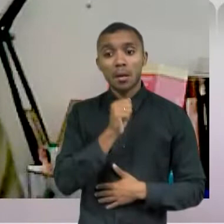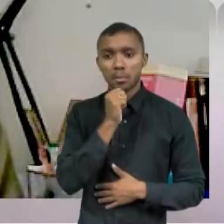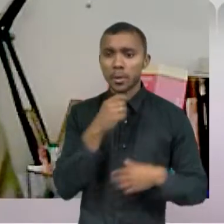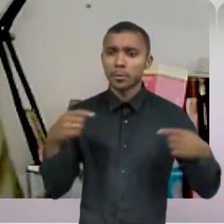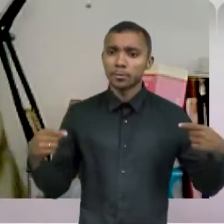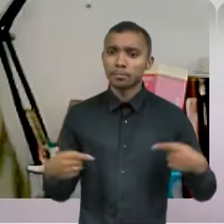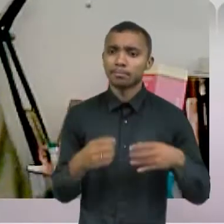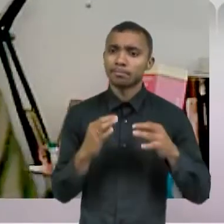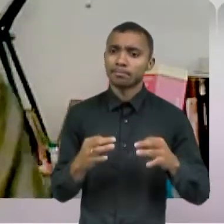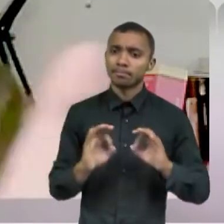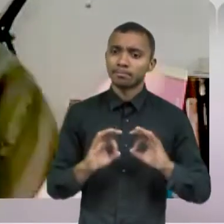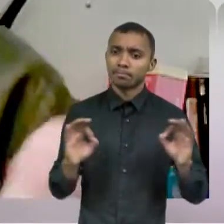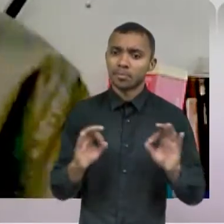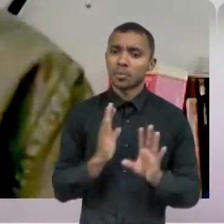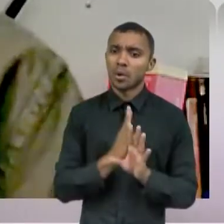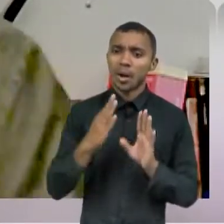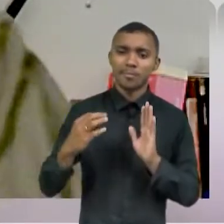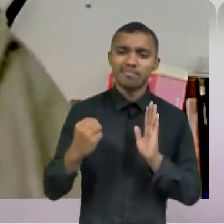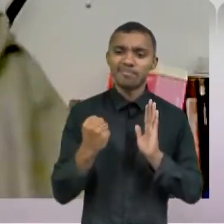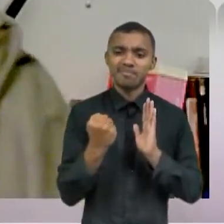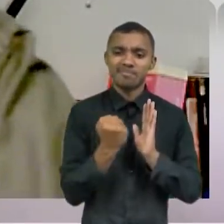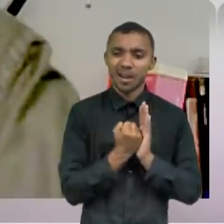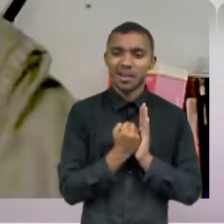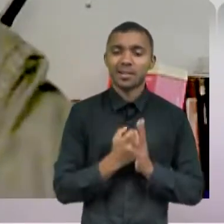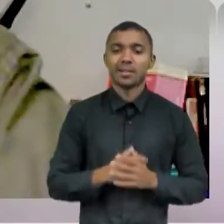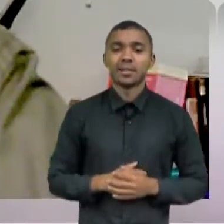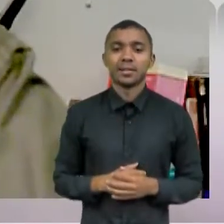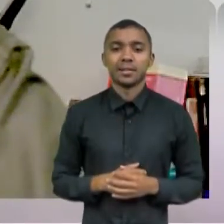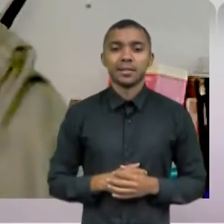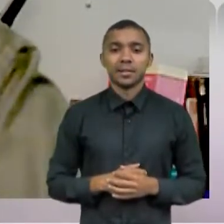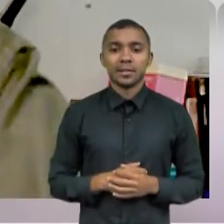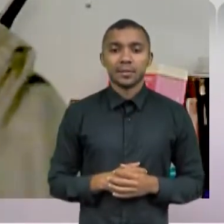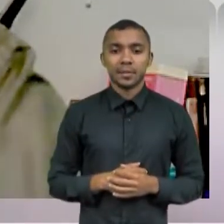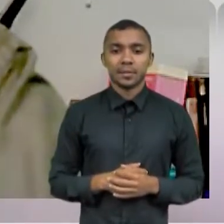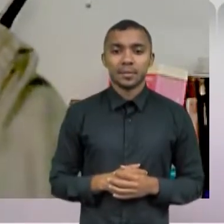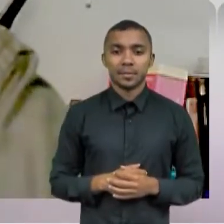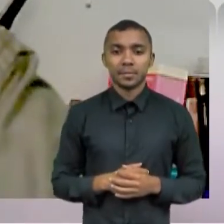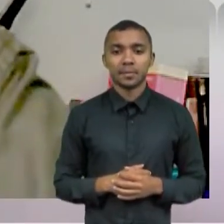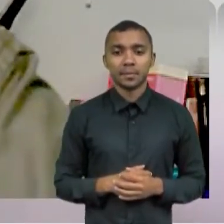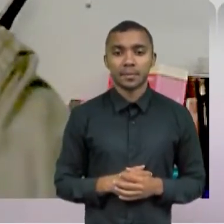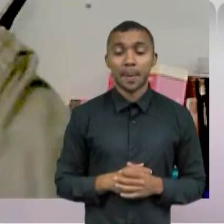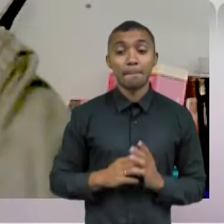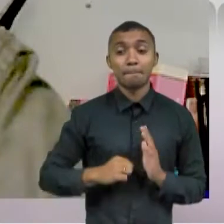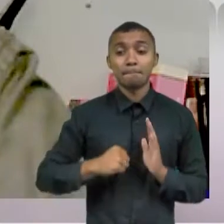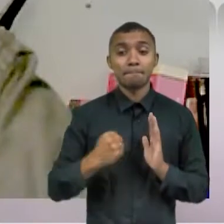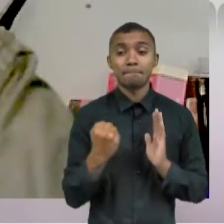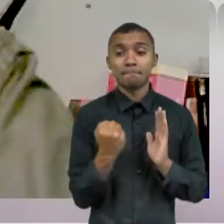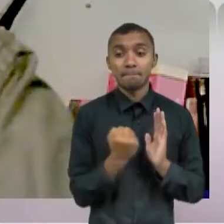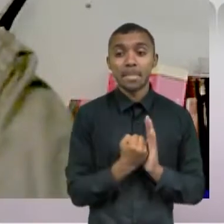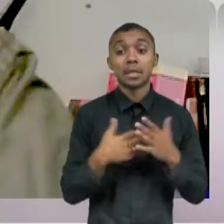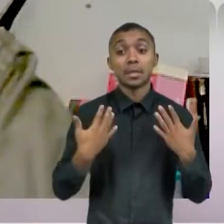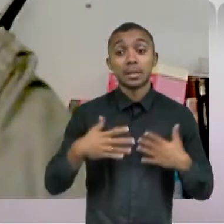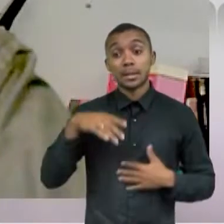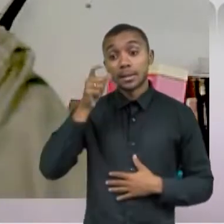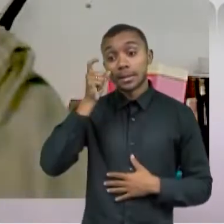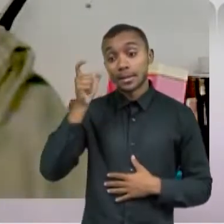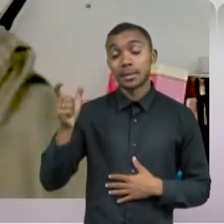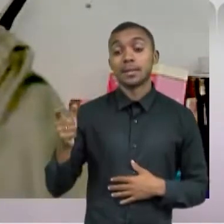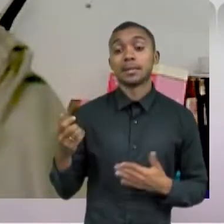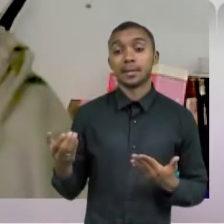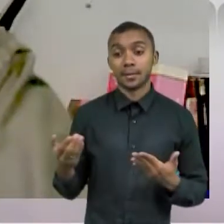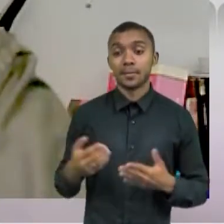data, né? Fica na memória afetiva familiar e tal, marca ali uma efeméride interessante.